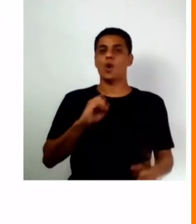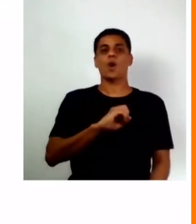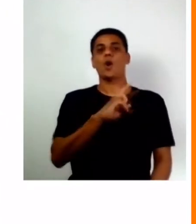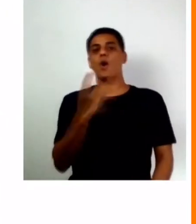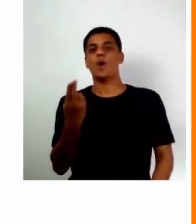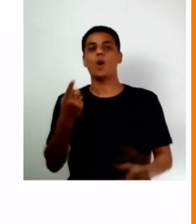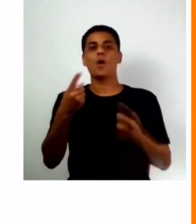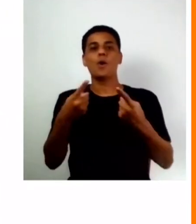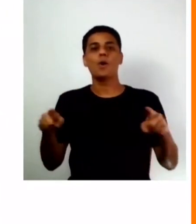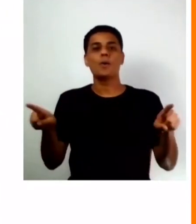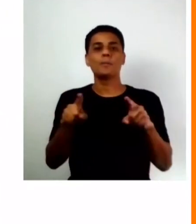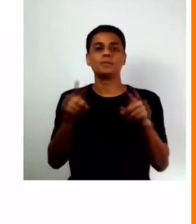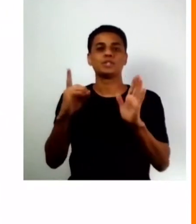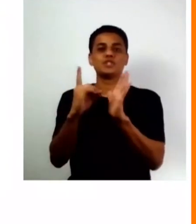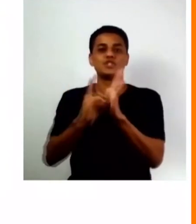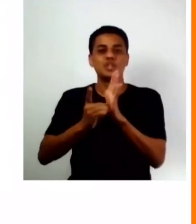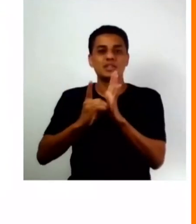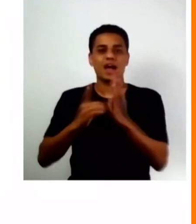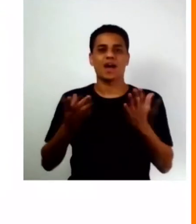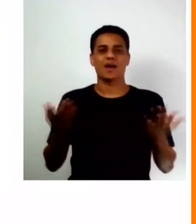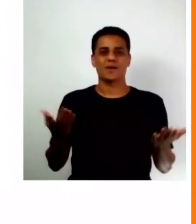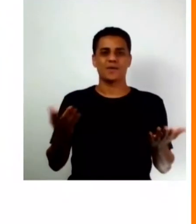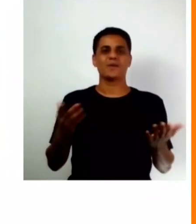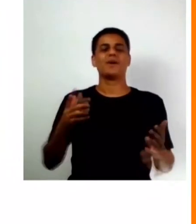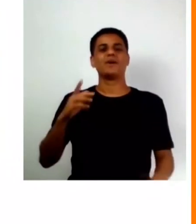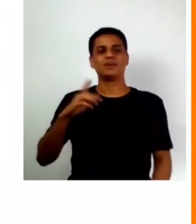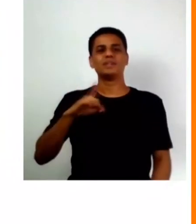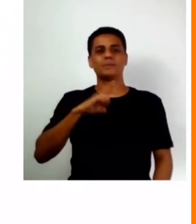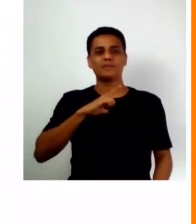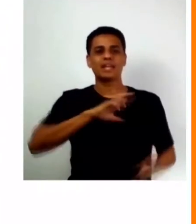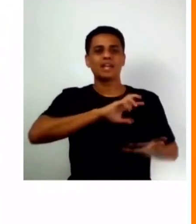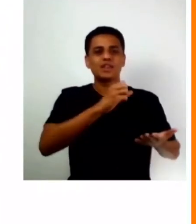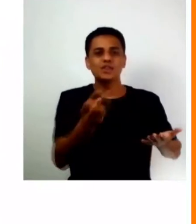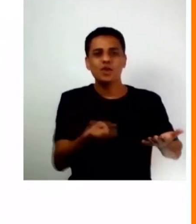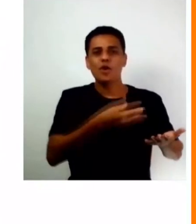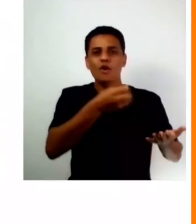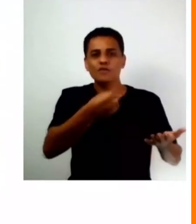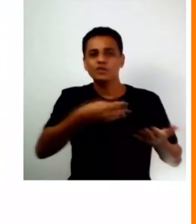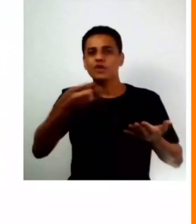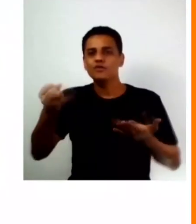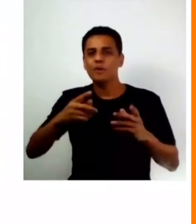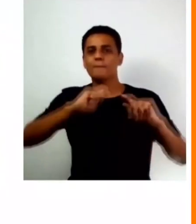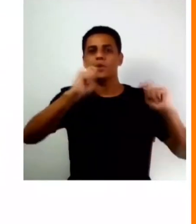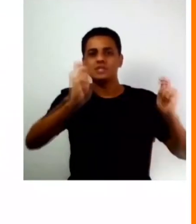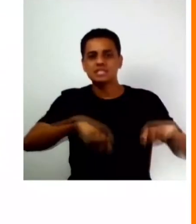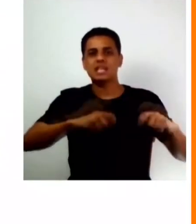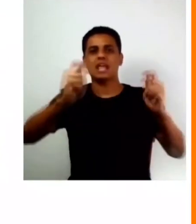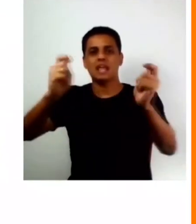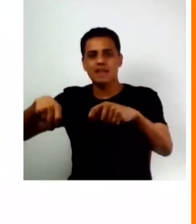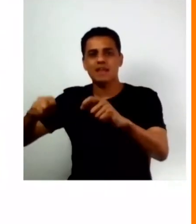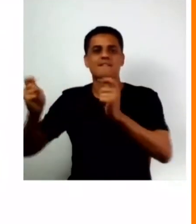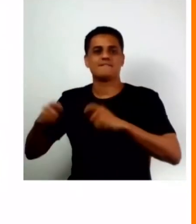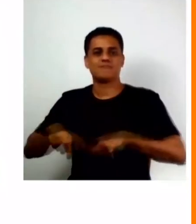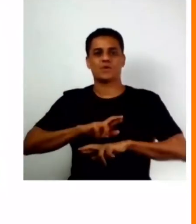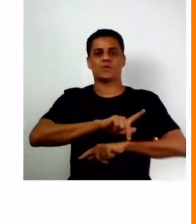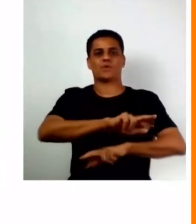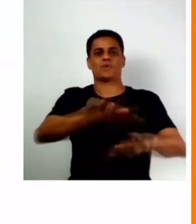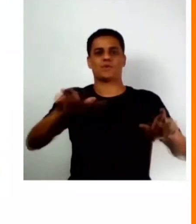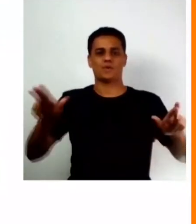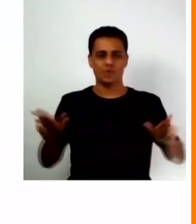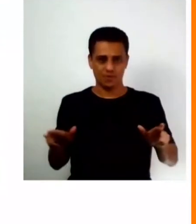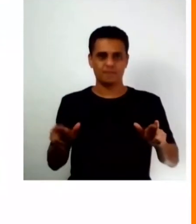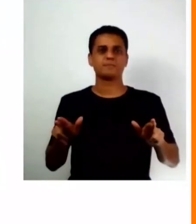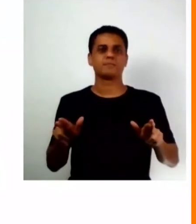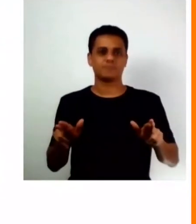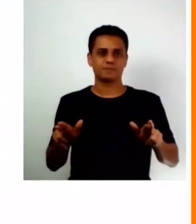digitalizada, e de esta maneira aparecerán novas formas e estas novas formas tendrán tamén algunos de ellos criterios e a través